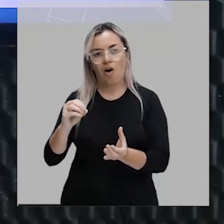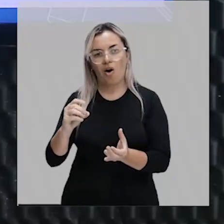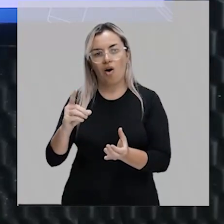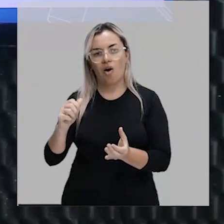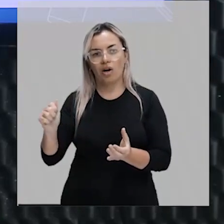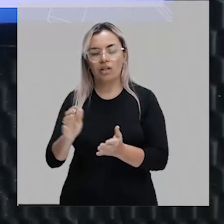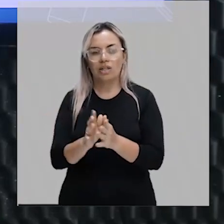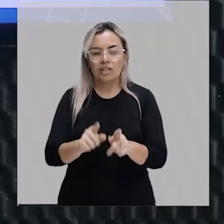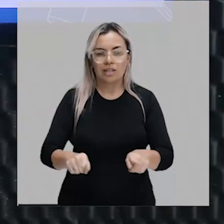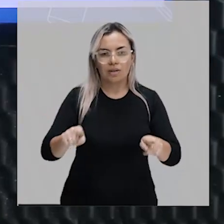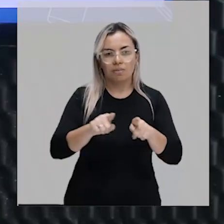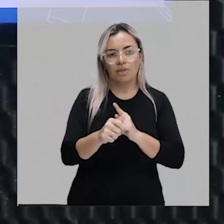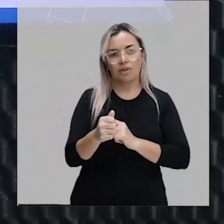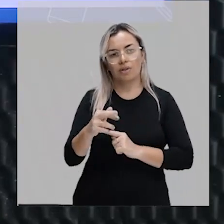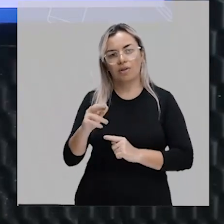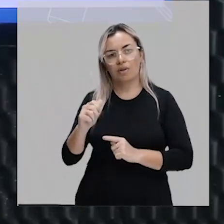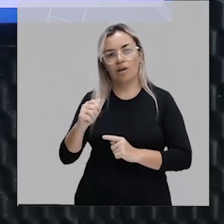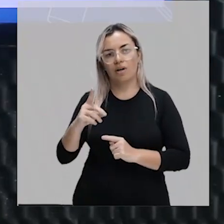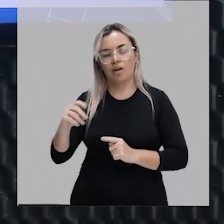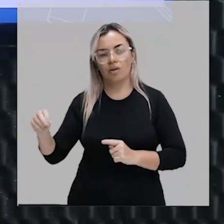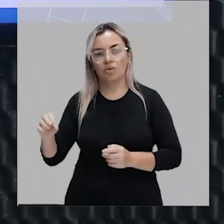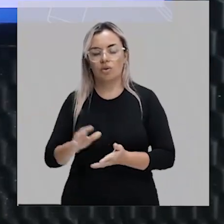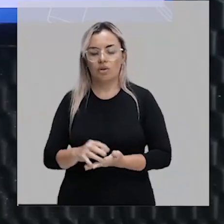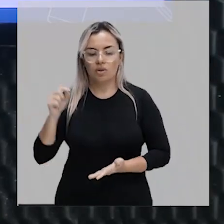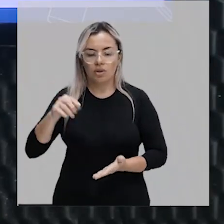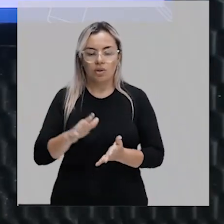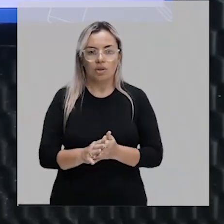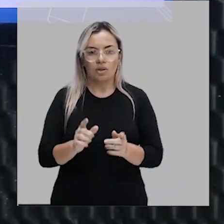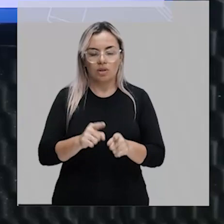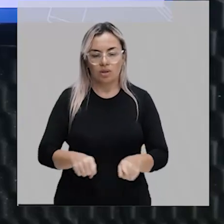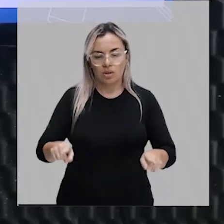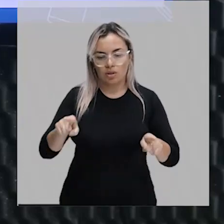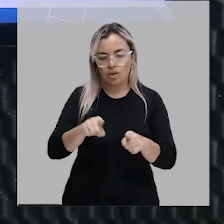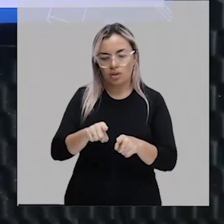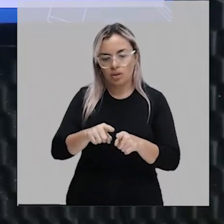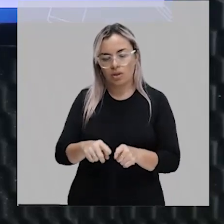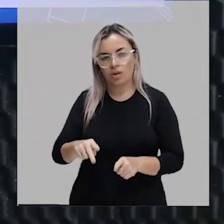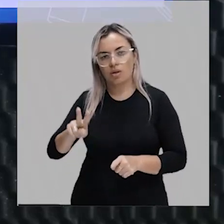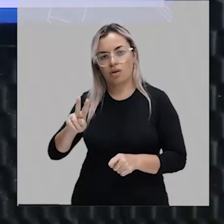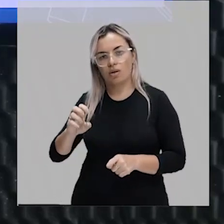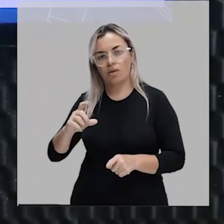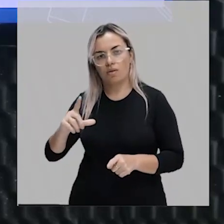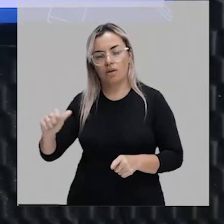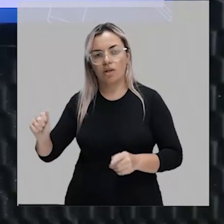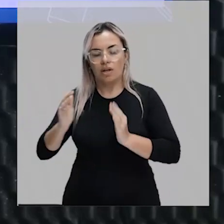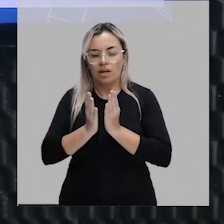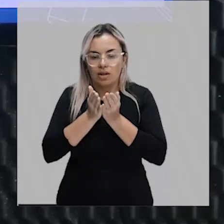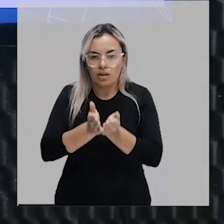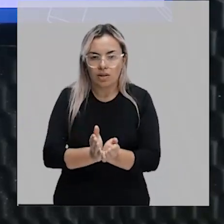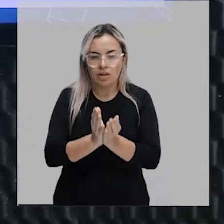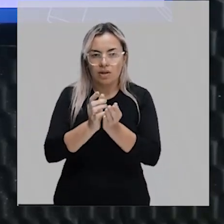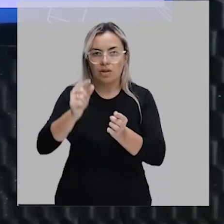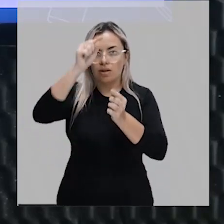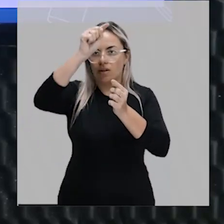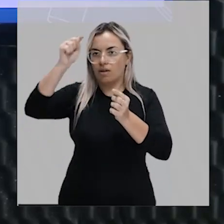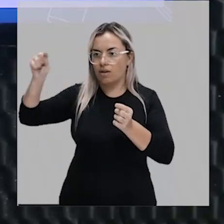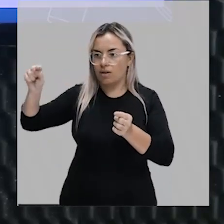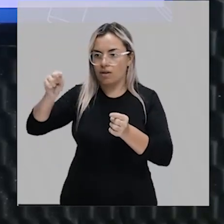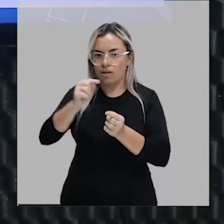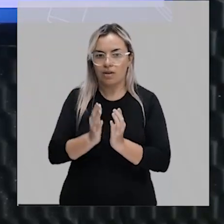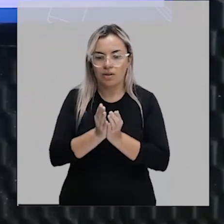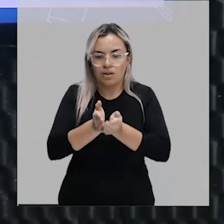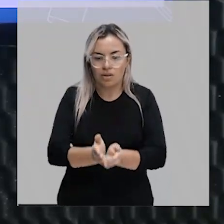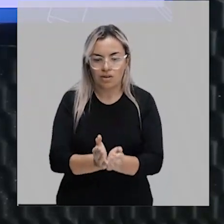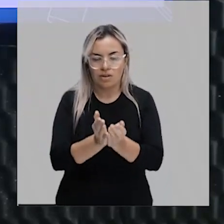caso do arado, é o caso das chamadas velas de embarcações, onde